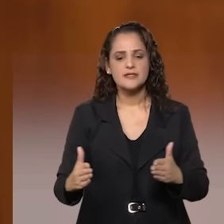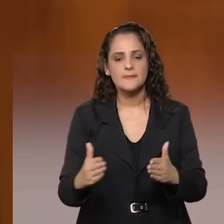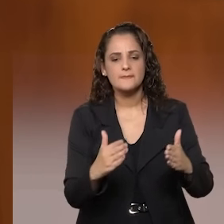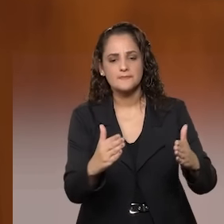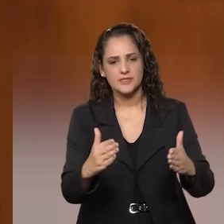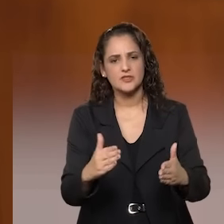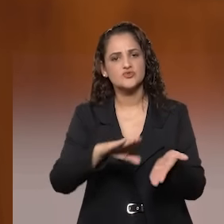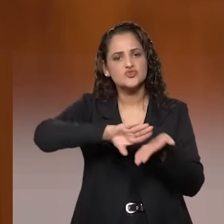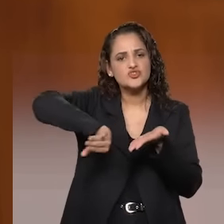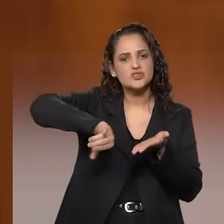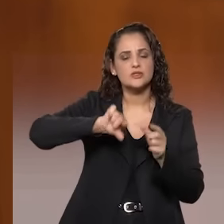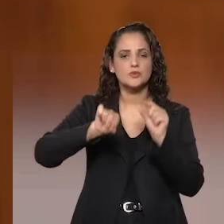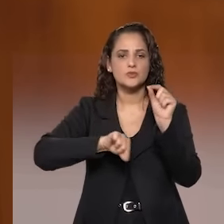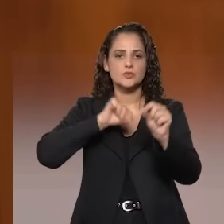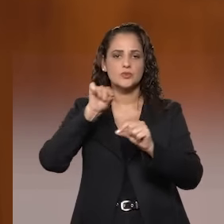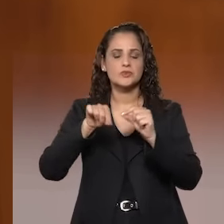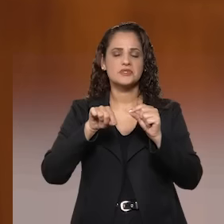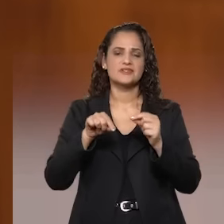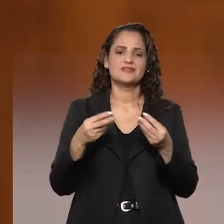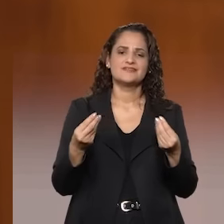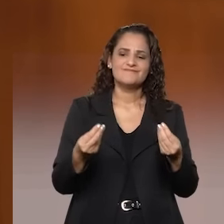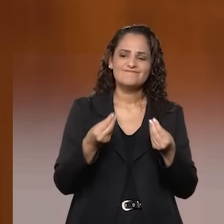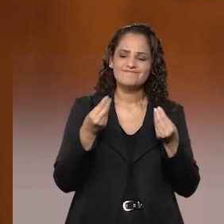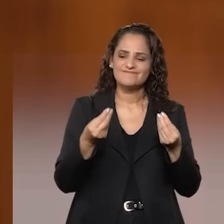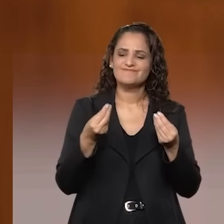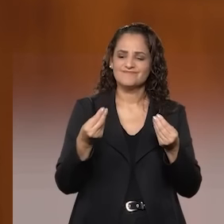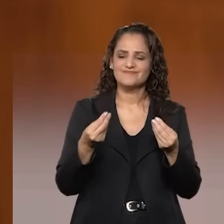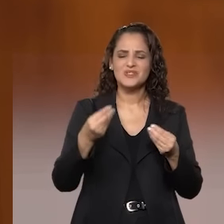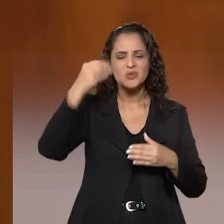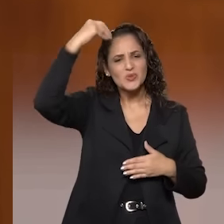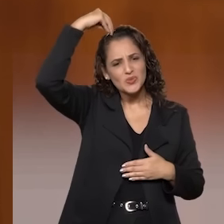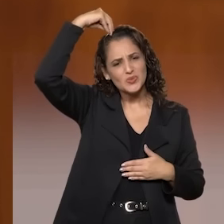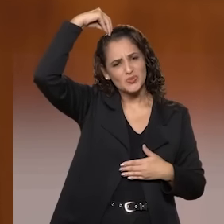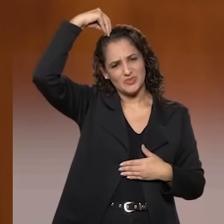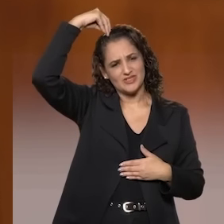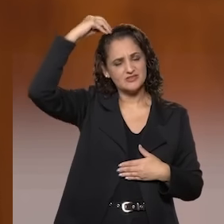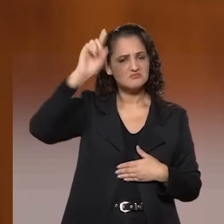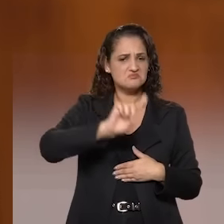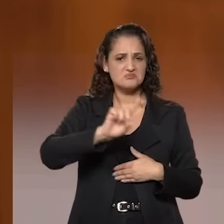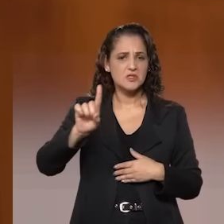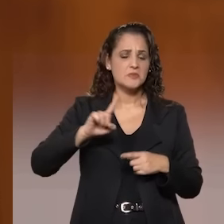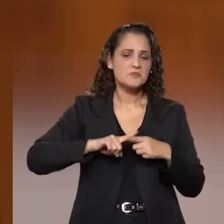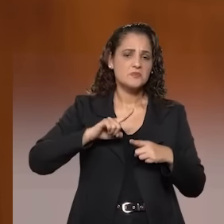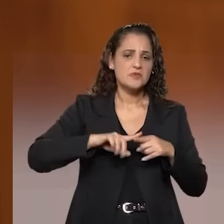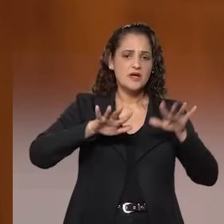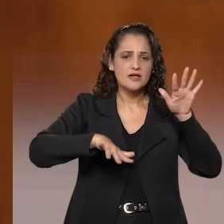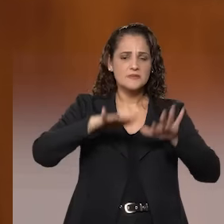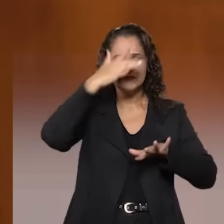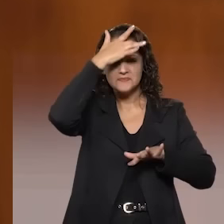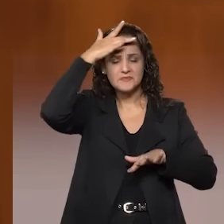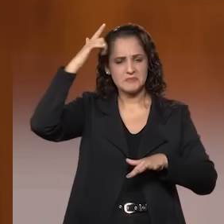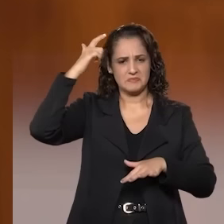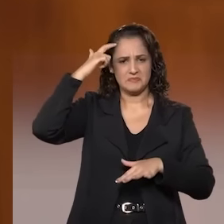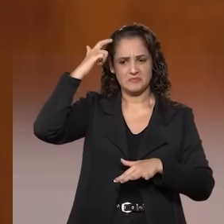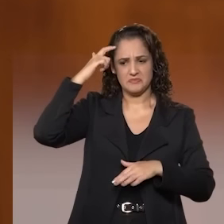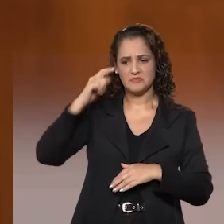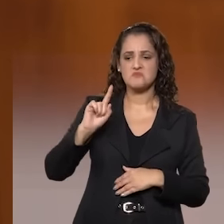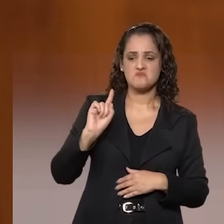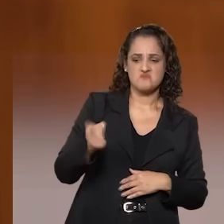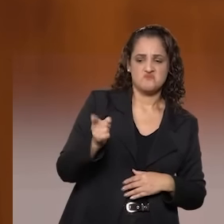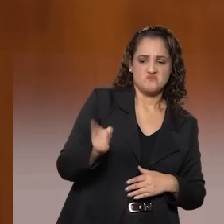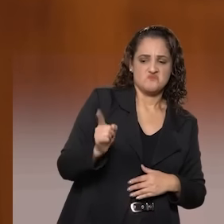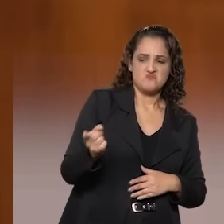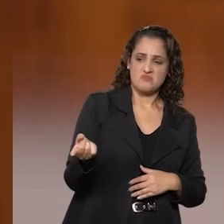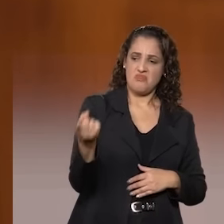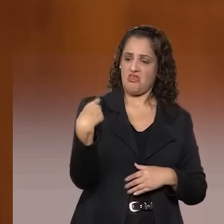culpa porque muitas vezes as pessoas acham que ah vão apontar o dedo para mim vão dizer que eu fui eu sou culpado porque eu